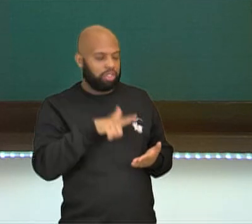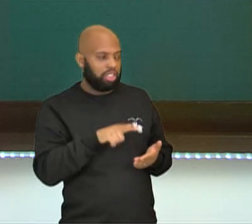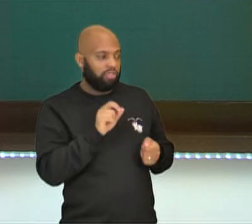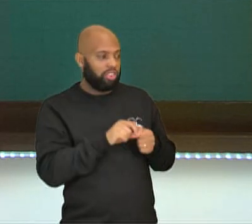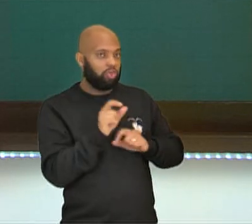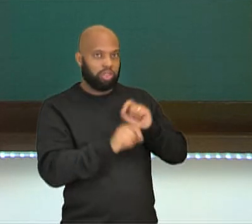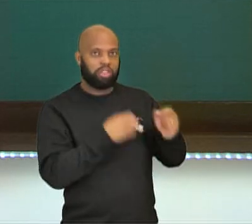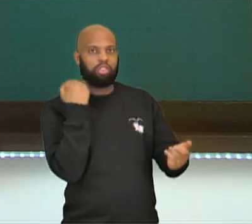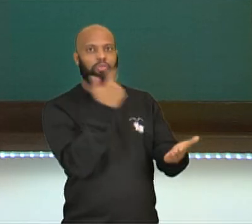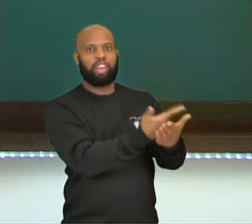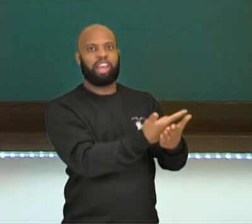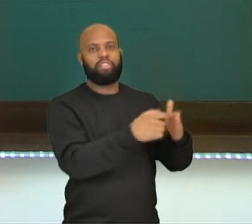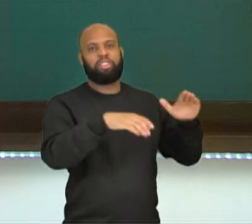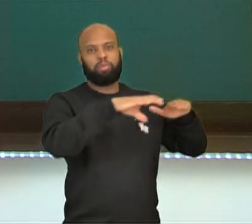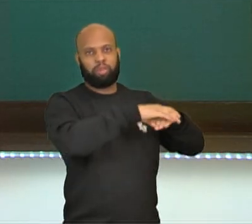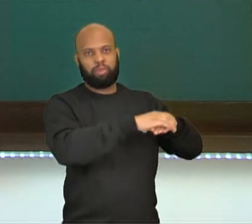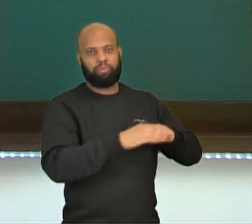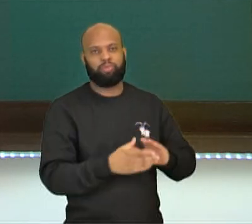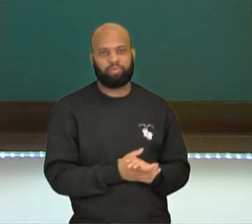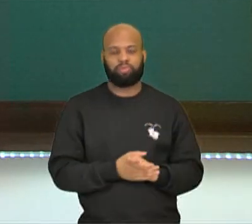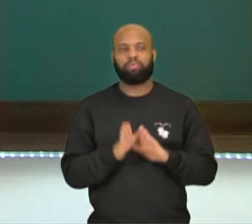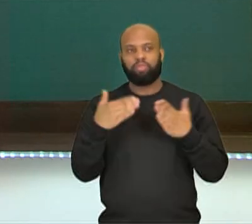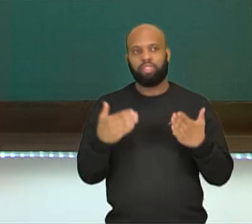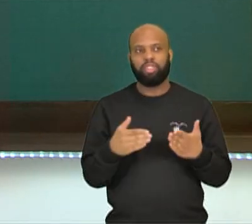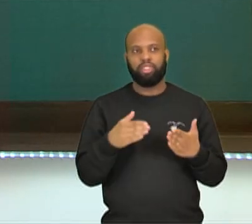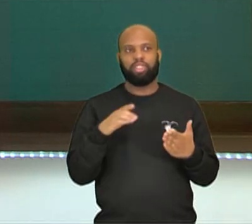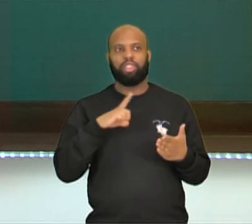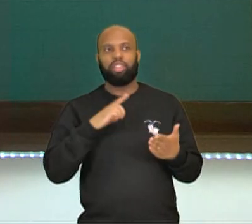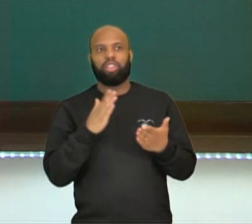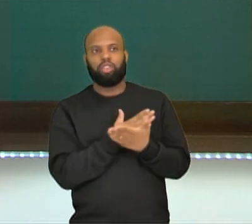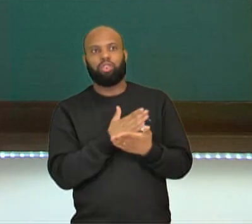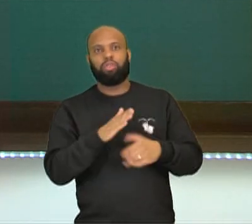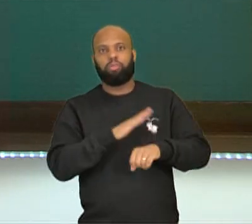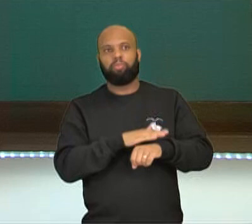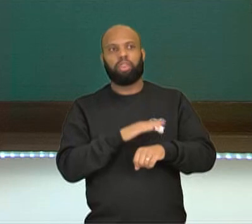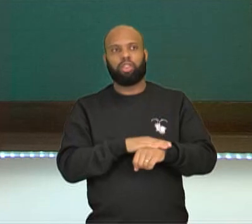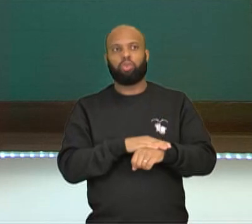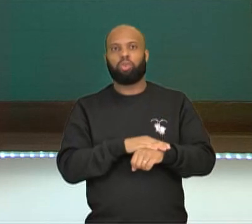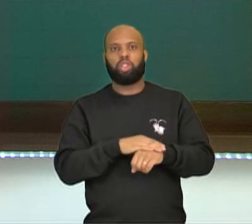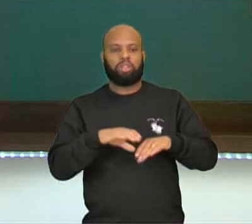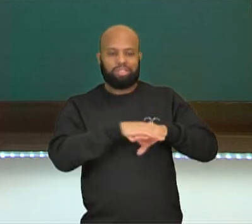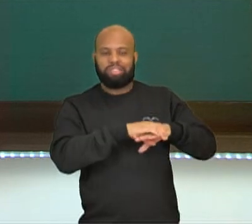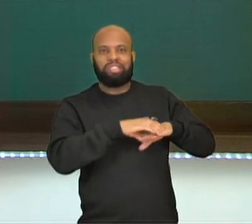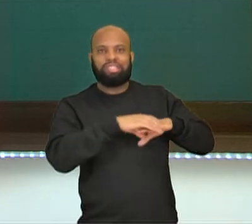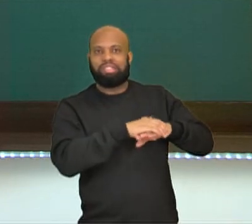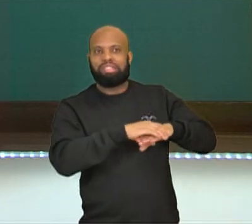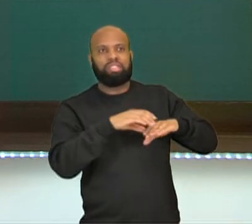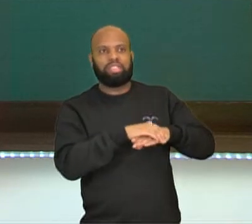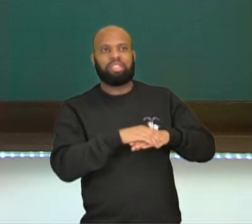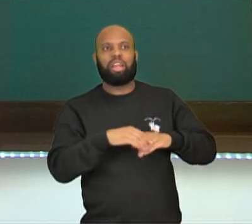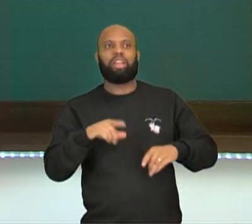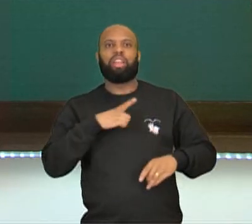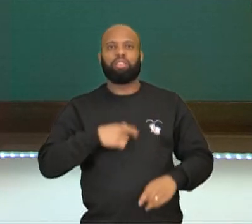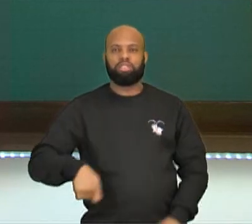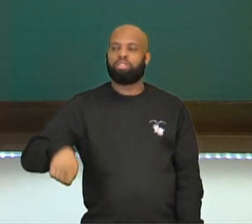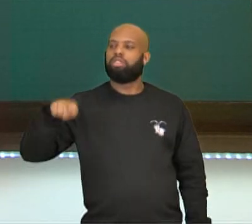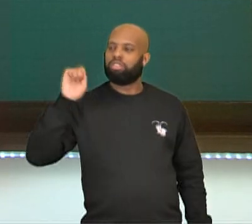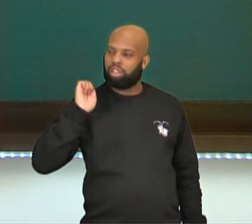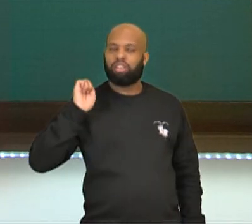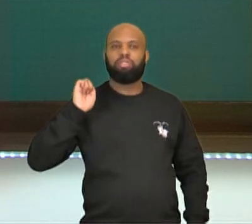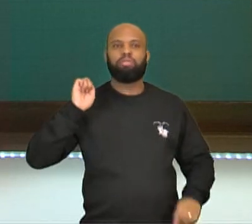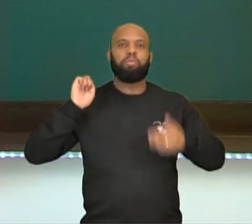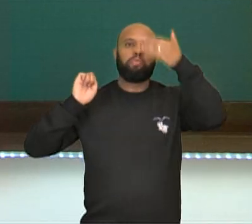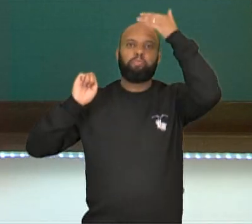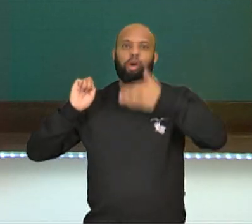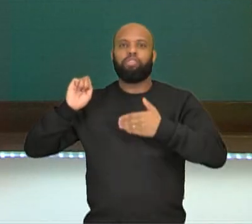coisa que eles queriam comprar era um sapato. E como às vezes não cabia no pé, eles colocavam o sapato aqui no ombro para andar com o sapato e mostrar que eles tinham